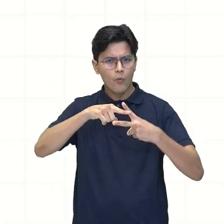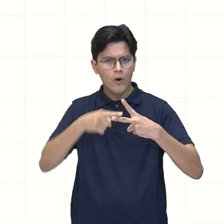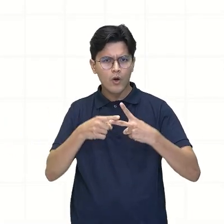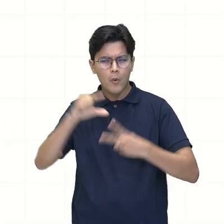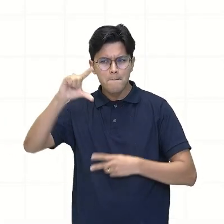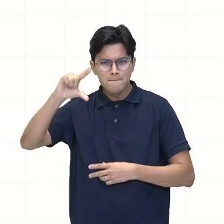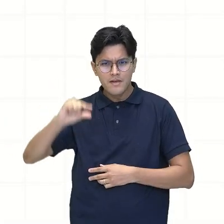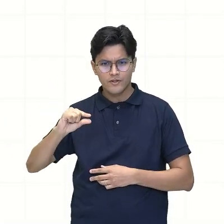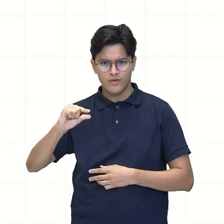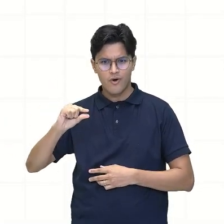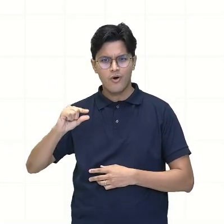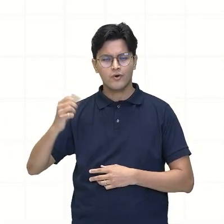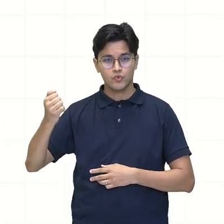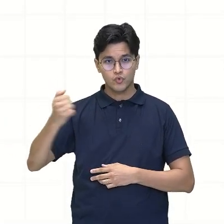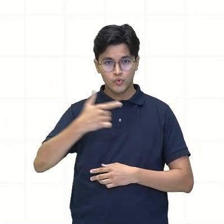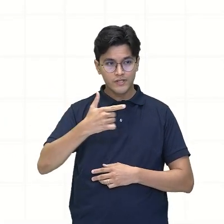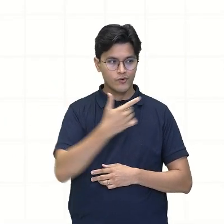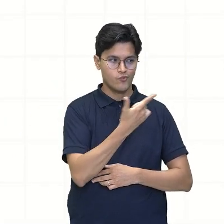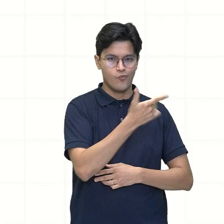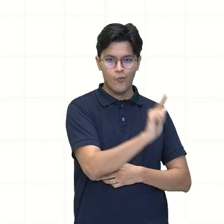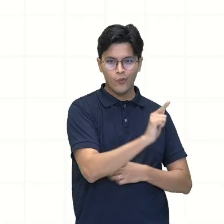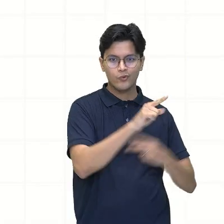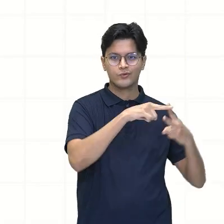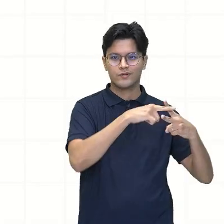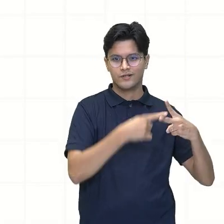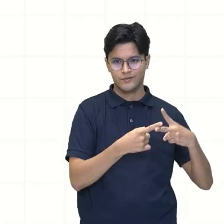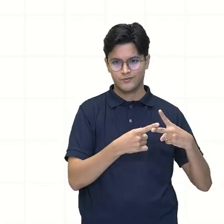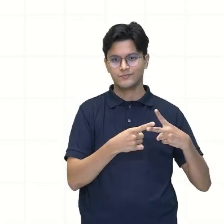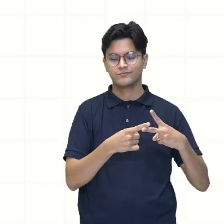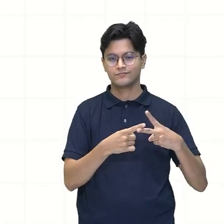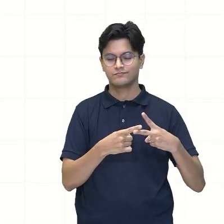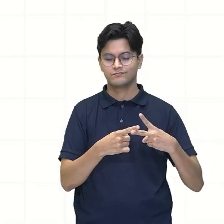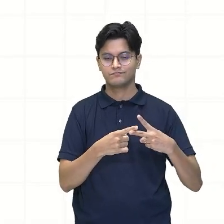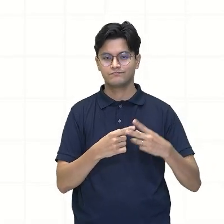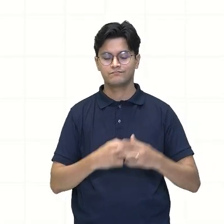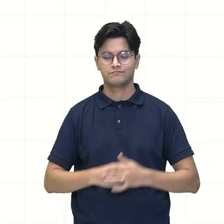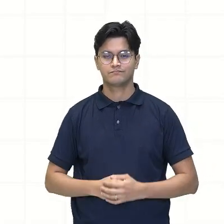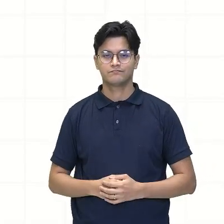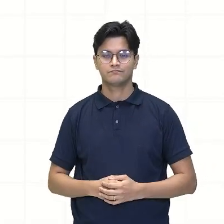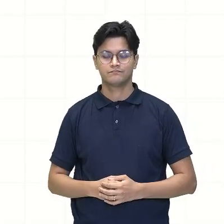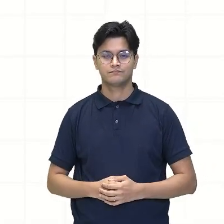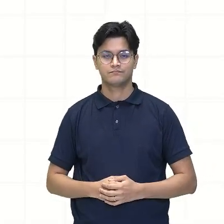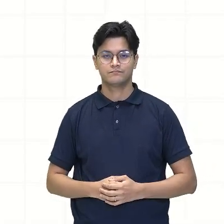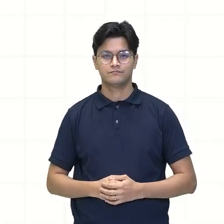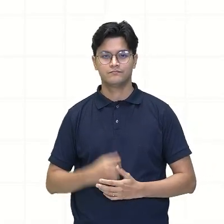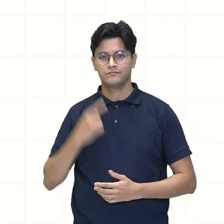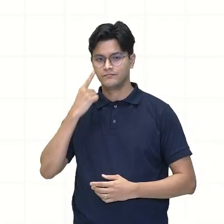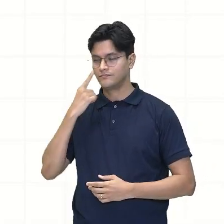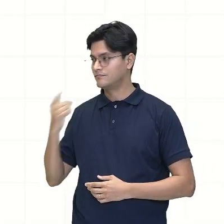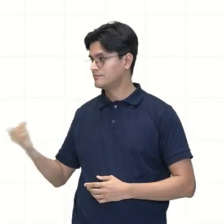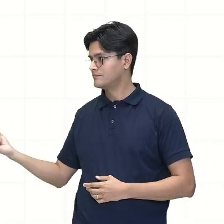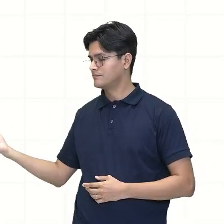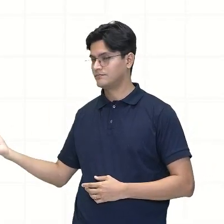de 135 graus e um pouco menor que o ângulo de